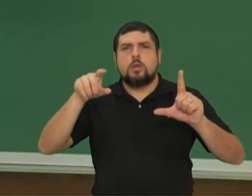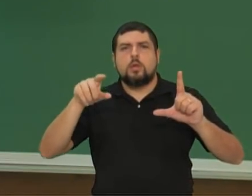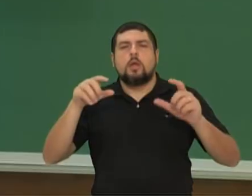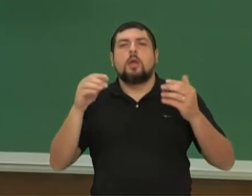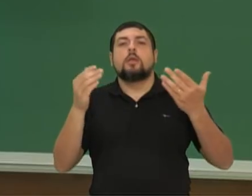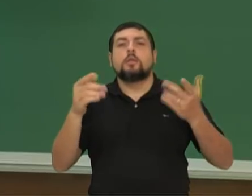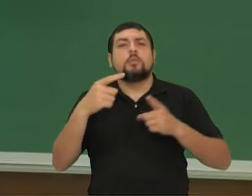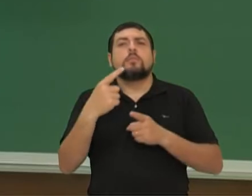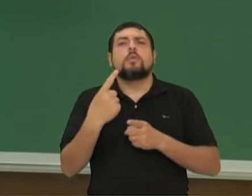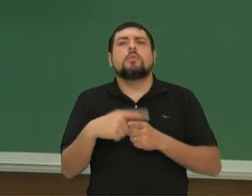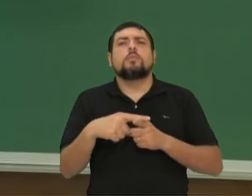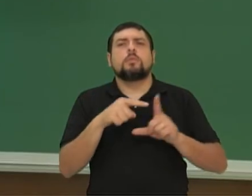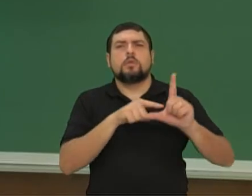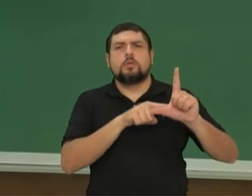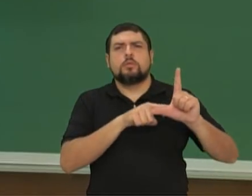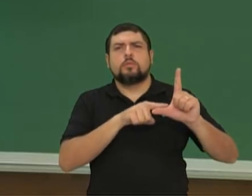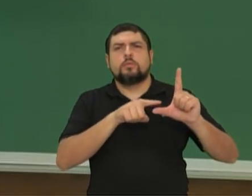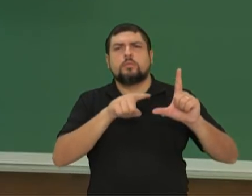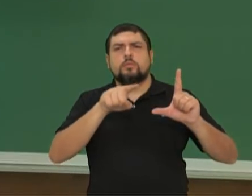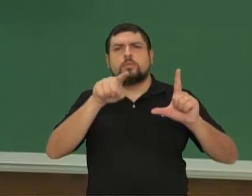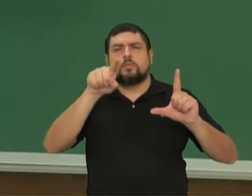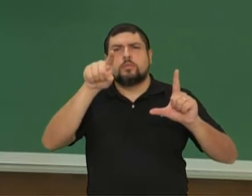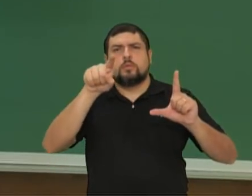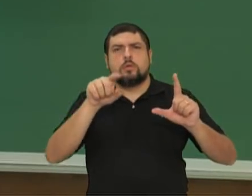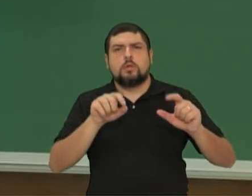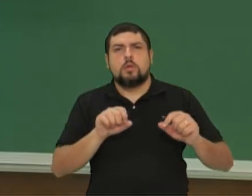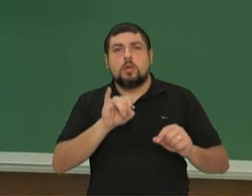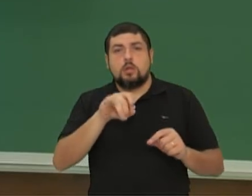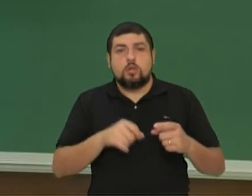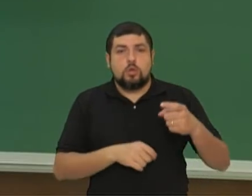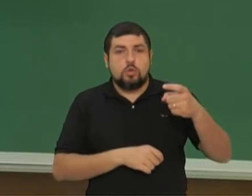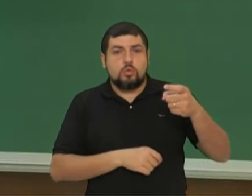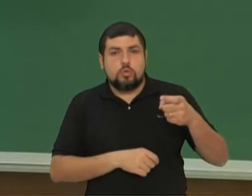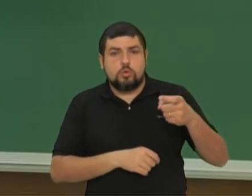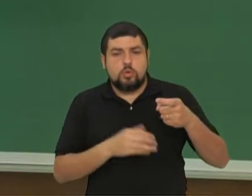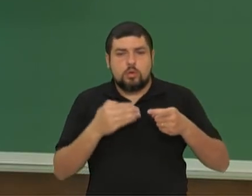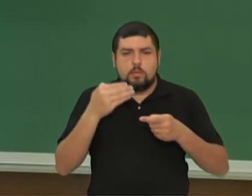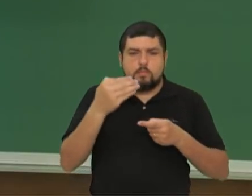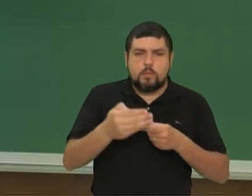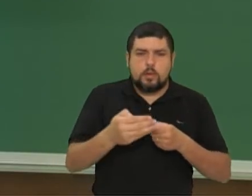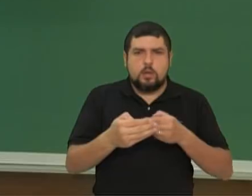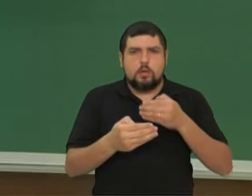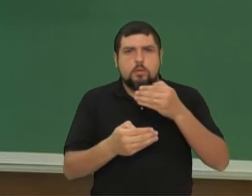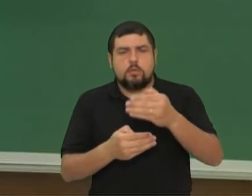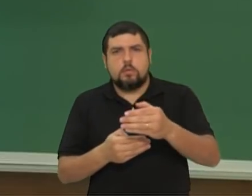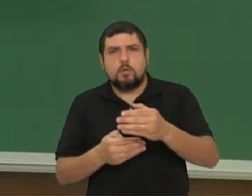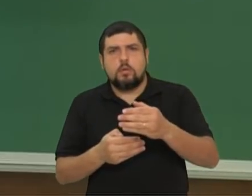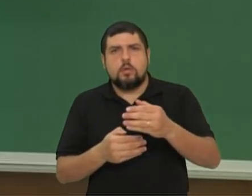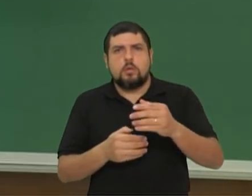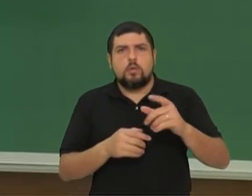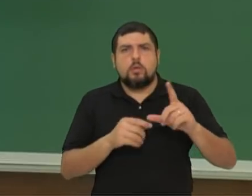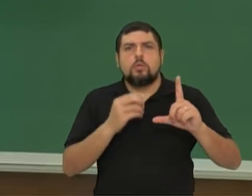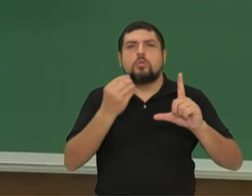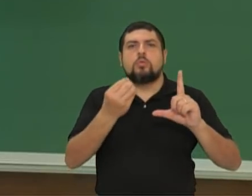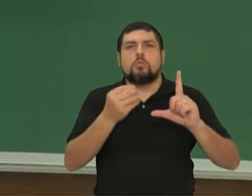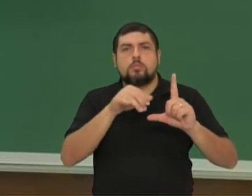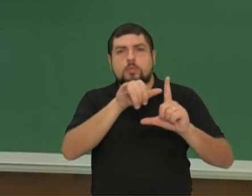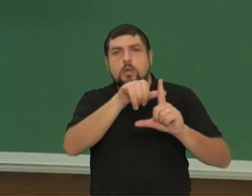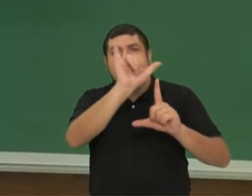disso, né, você avançou um valor em x e você saiu de 5 para 25 em